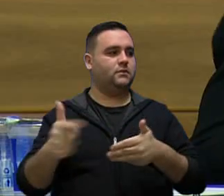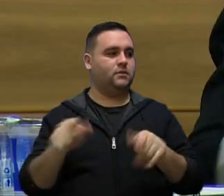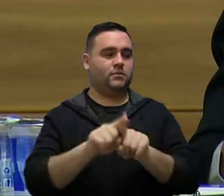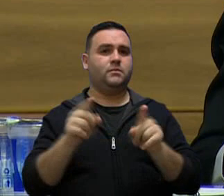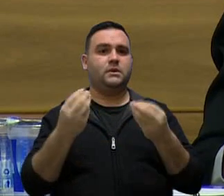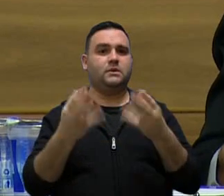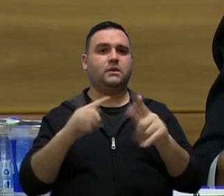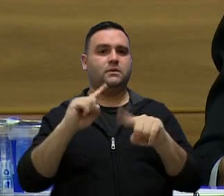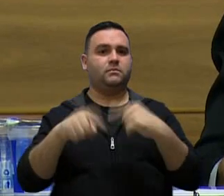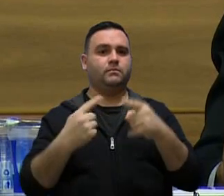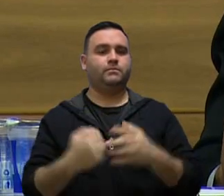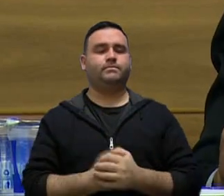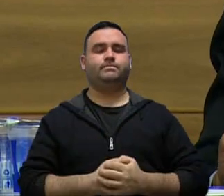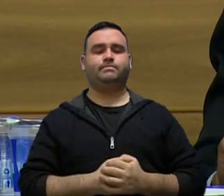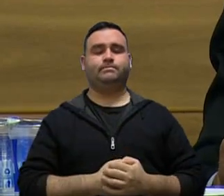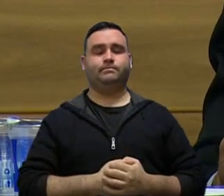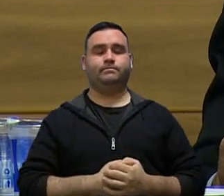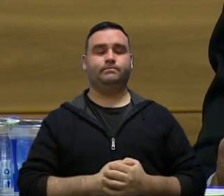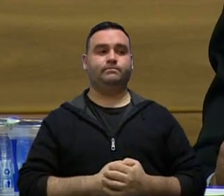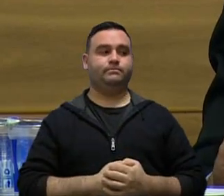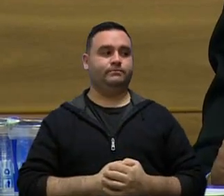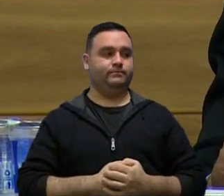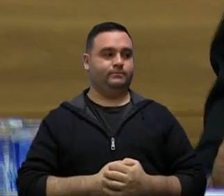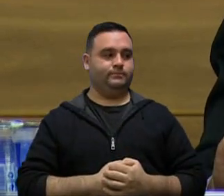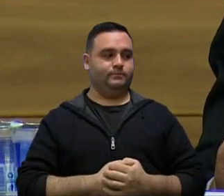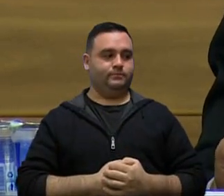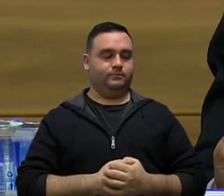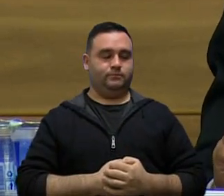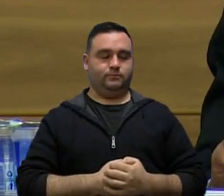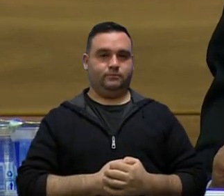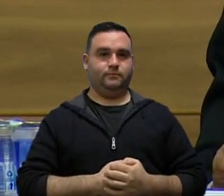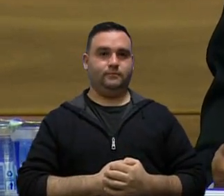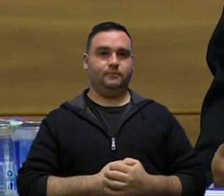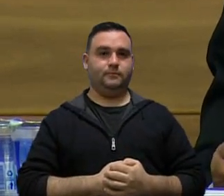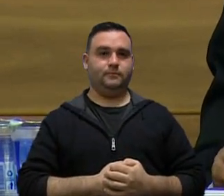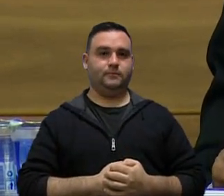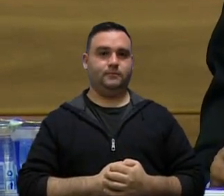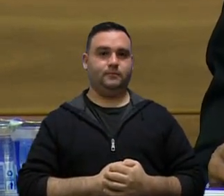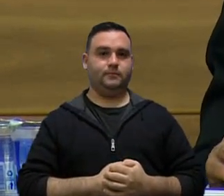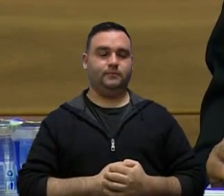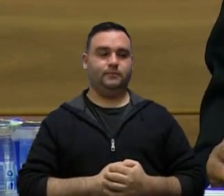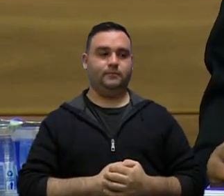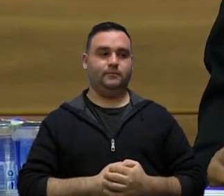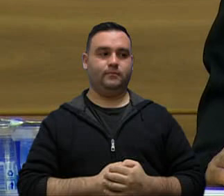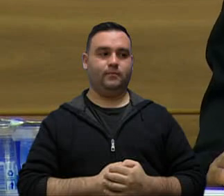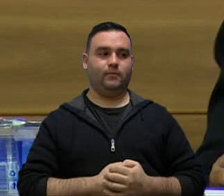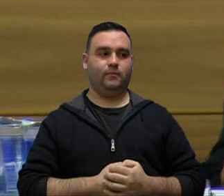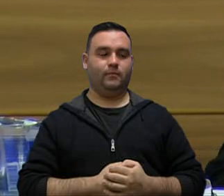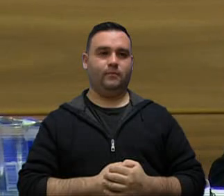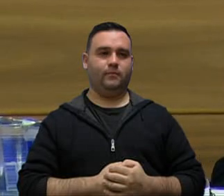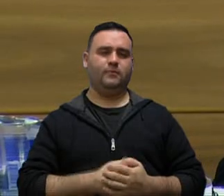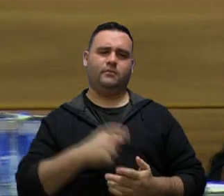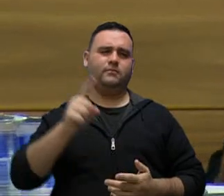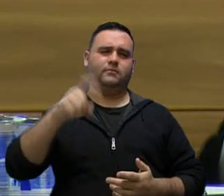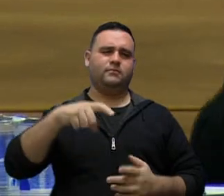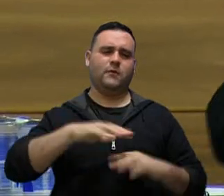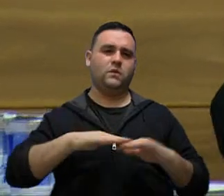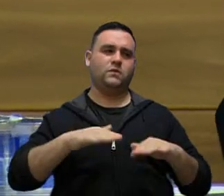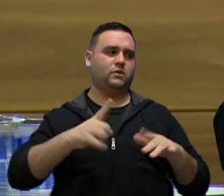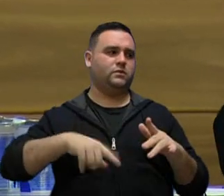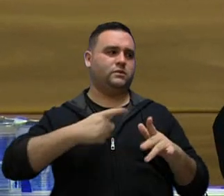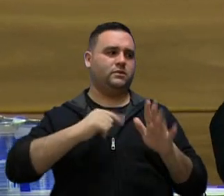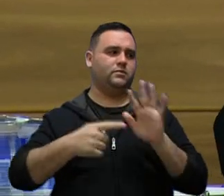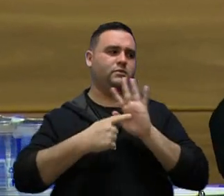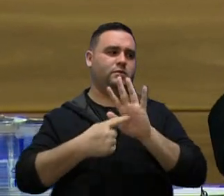é mas eu passo para você tá jóia e aí é basicamente a isso